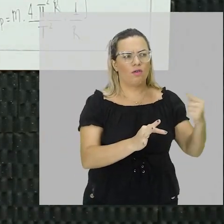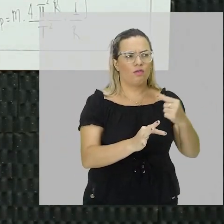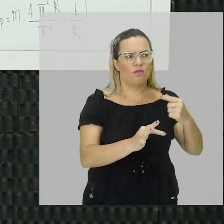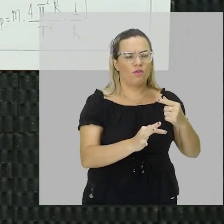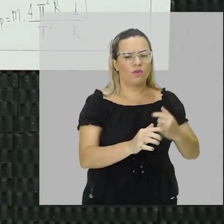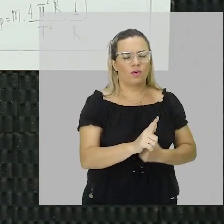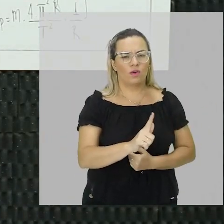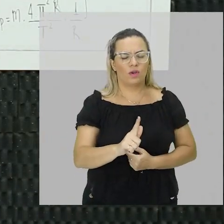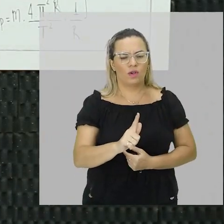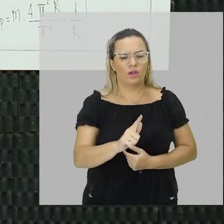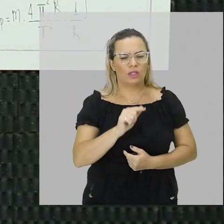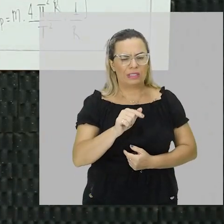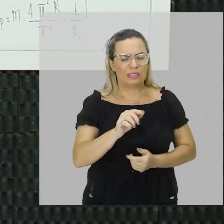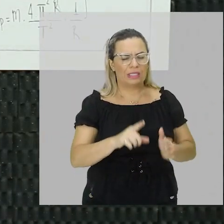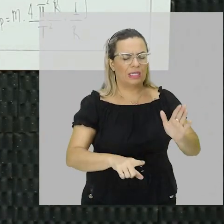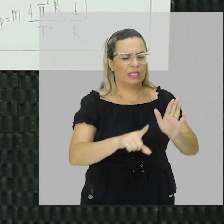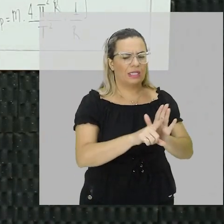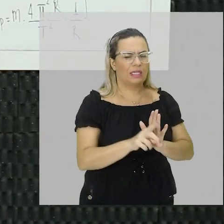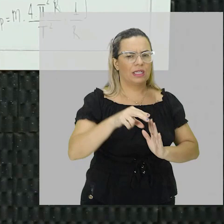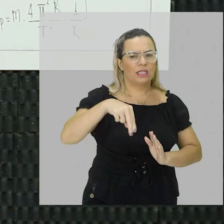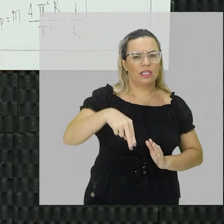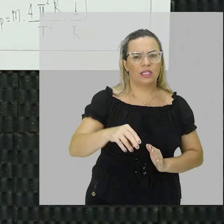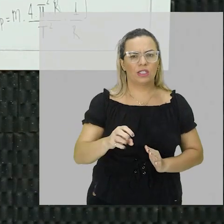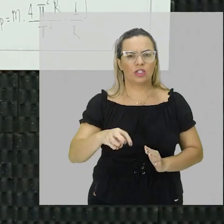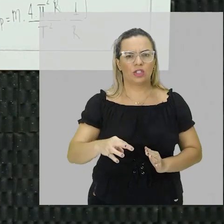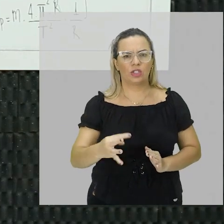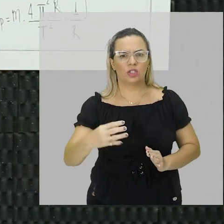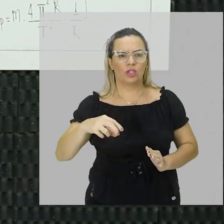quê? Constante universal,